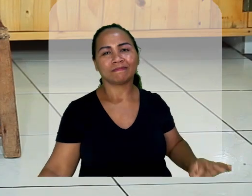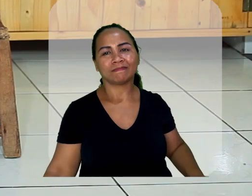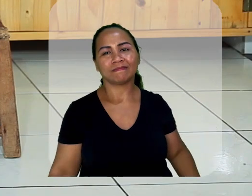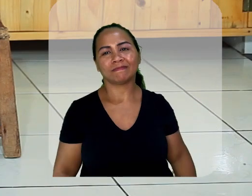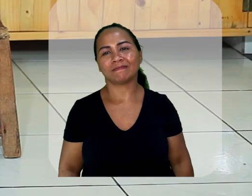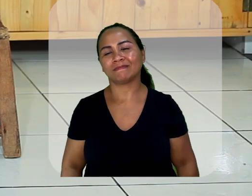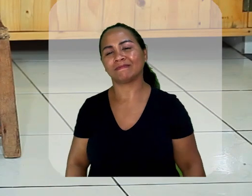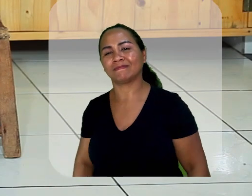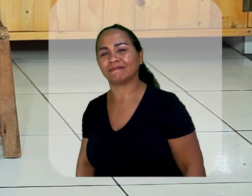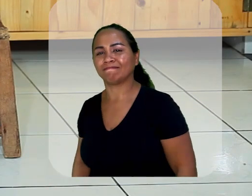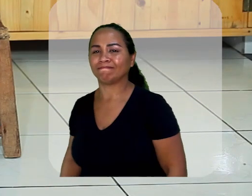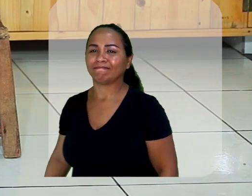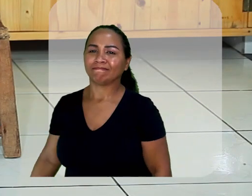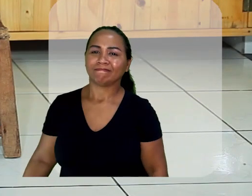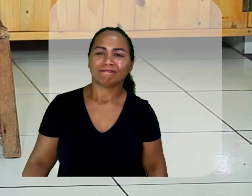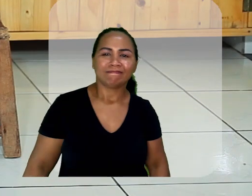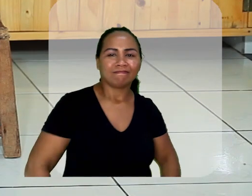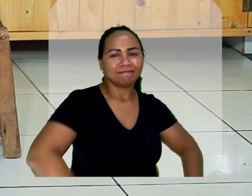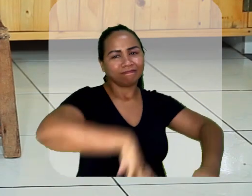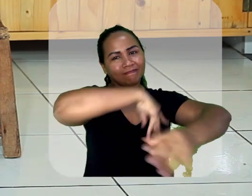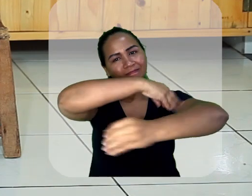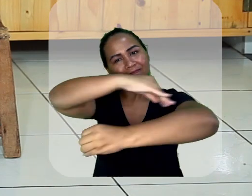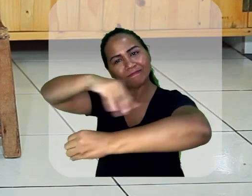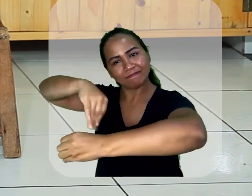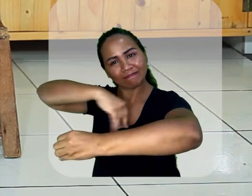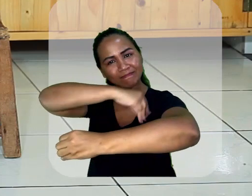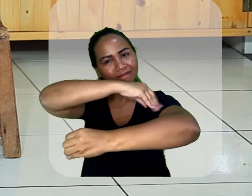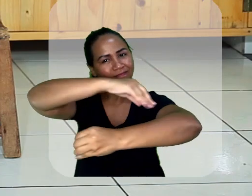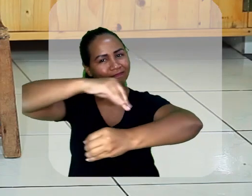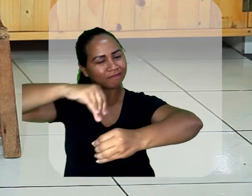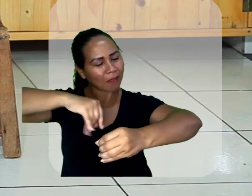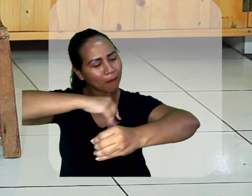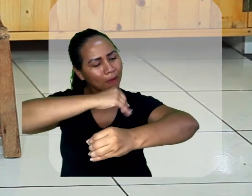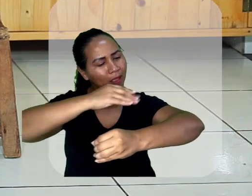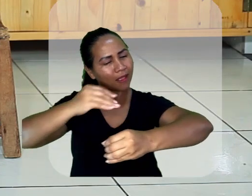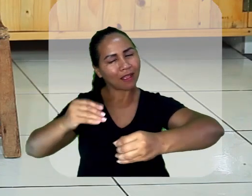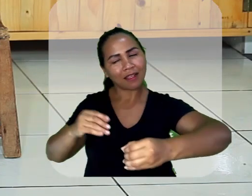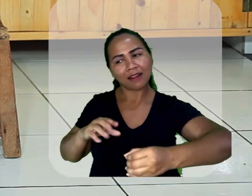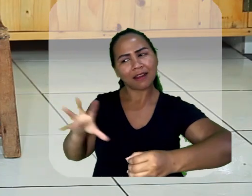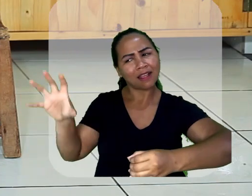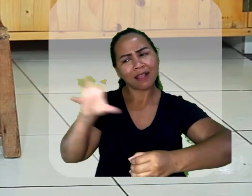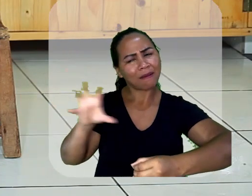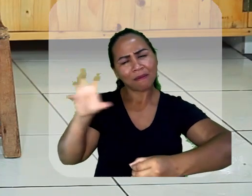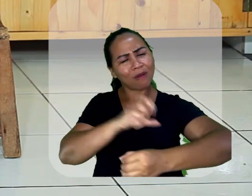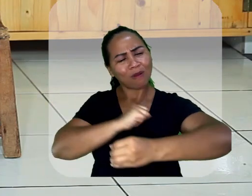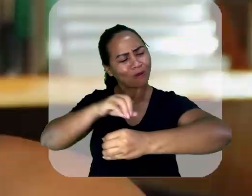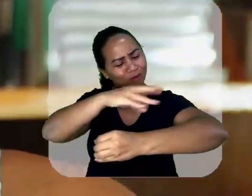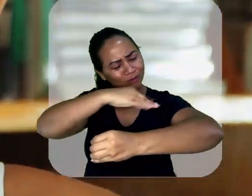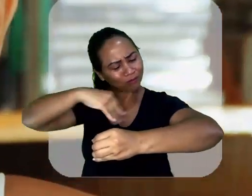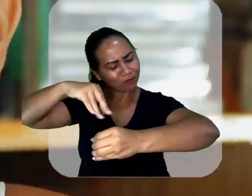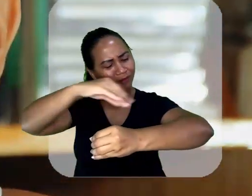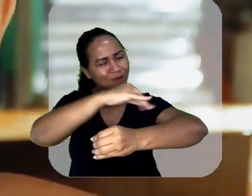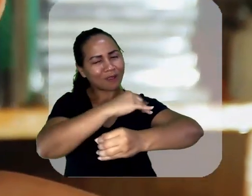Tempera, meu bem, tempera, é assim o meu gostar. Mais grande que a